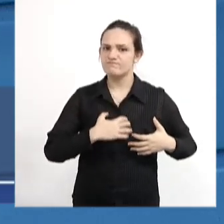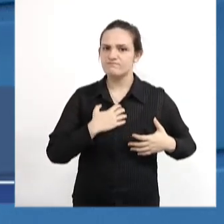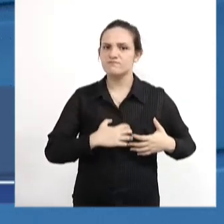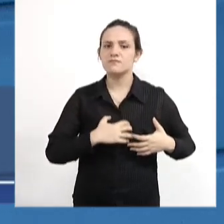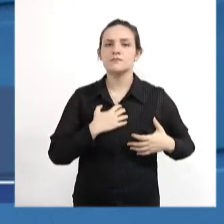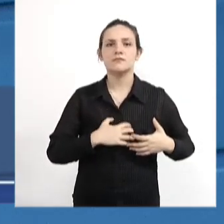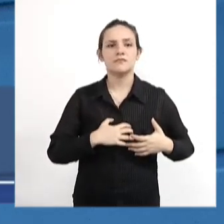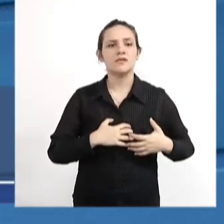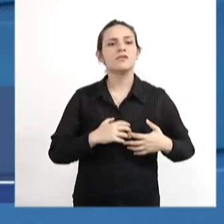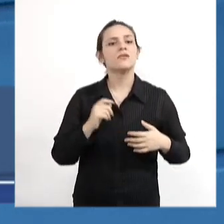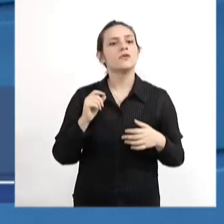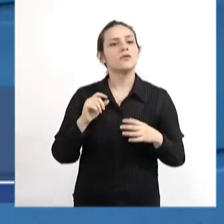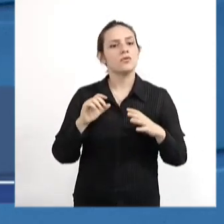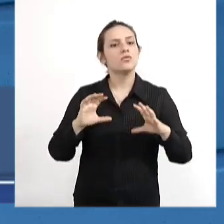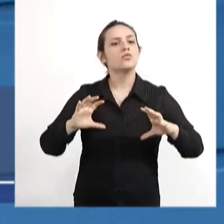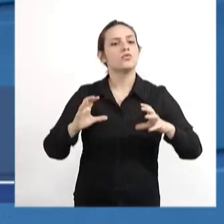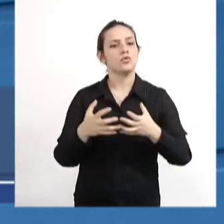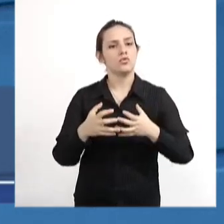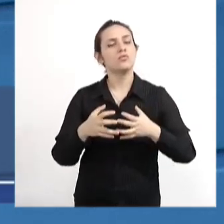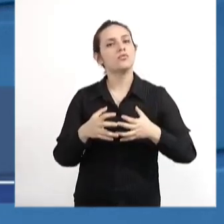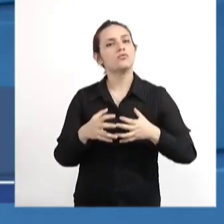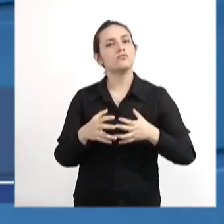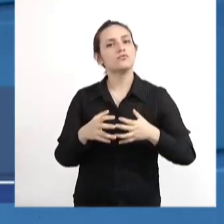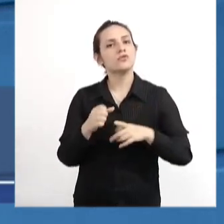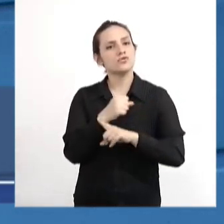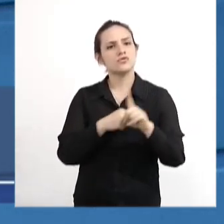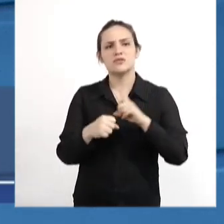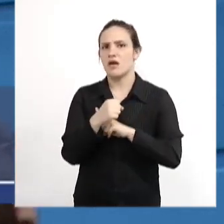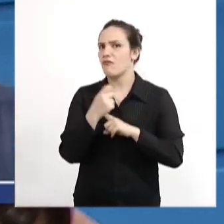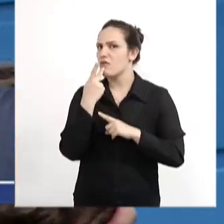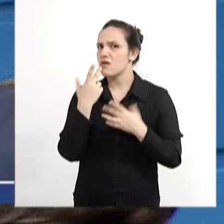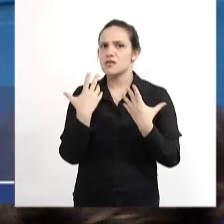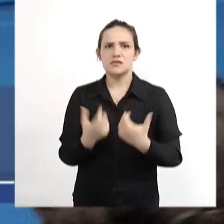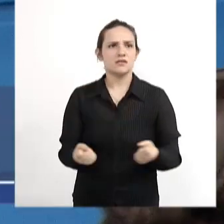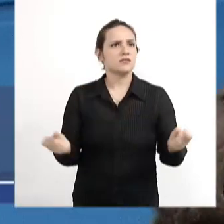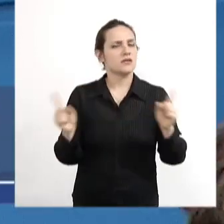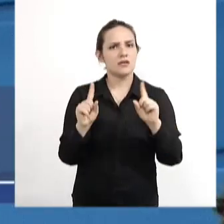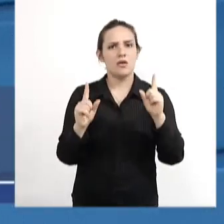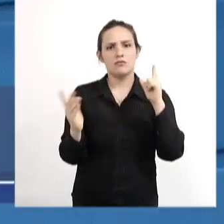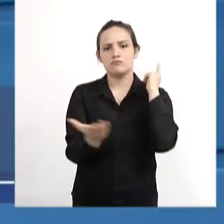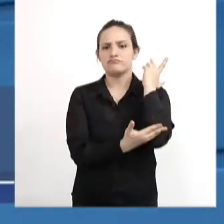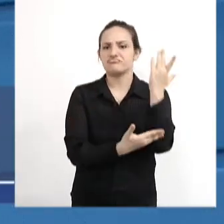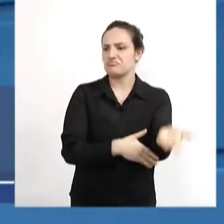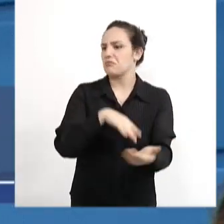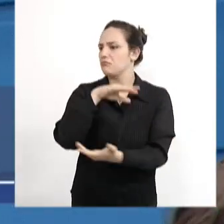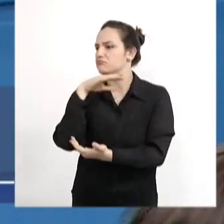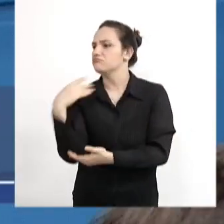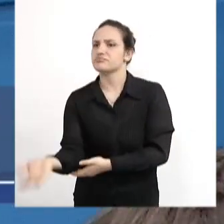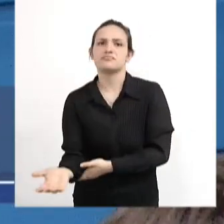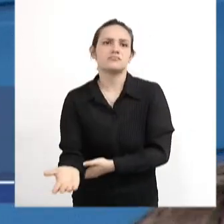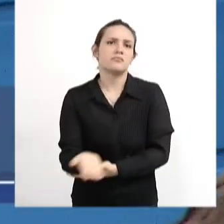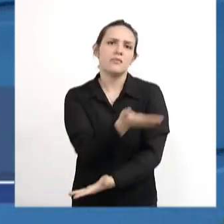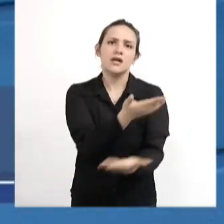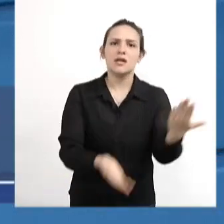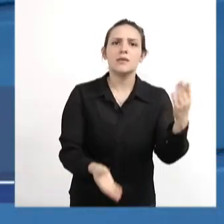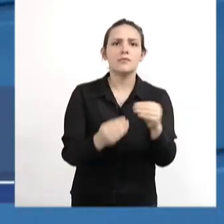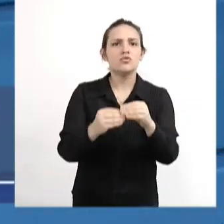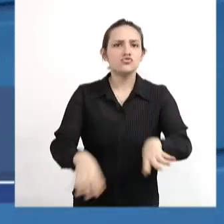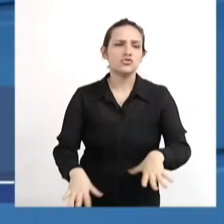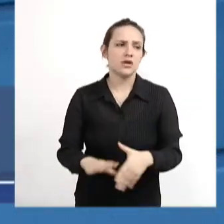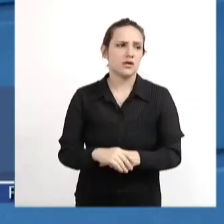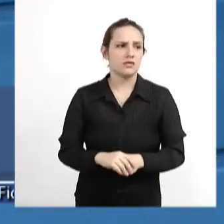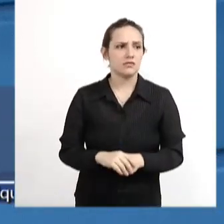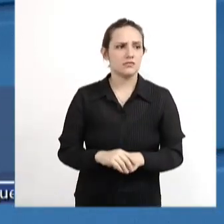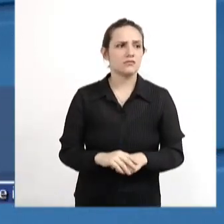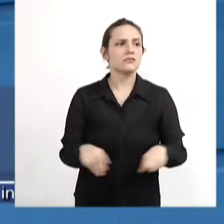movimentos organizados da sociedade civil que não admitem mais nenhum tipo de agressão contra o meio ambiente, em especial